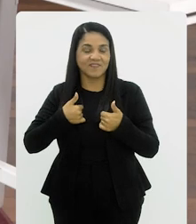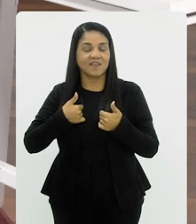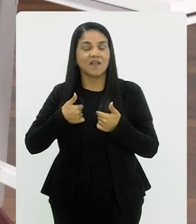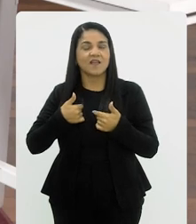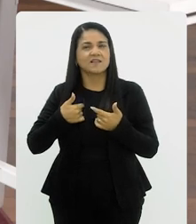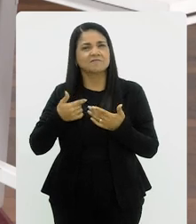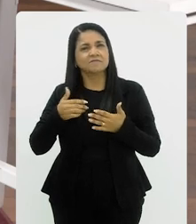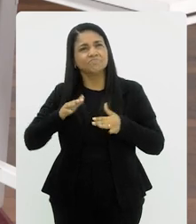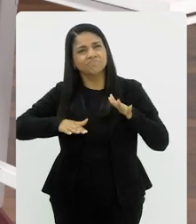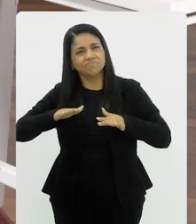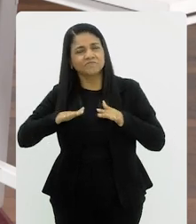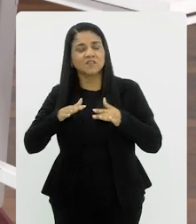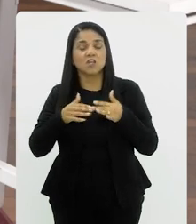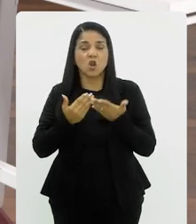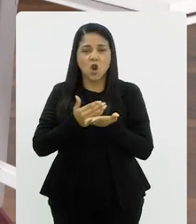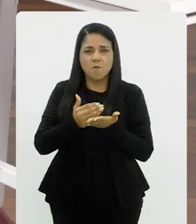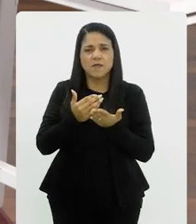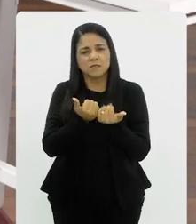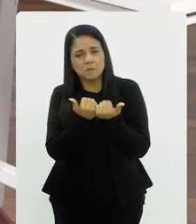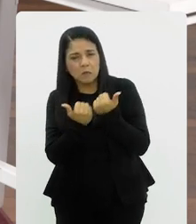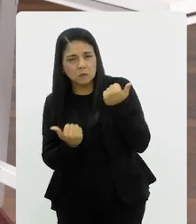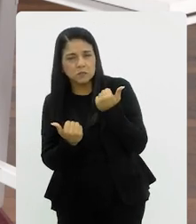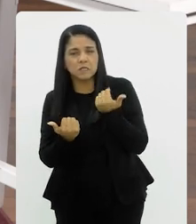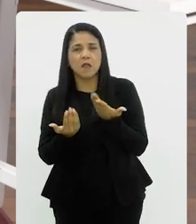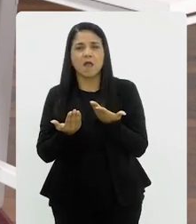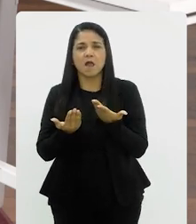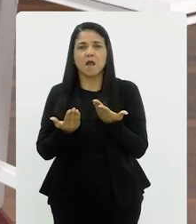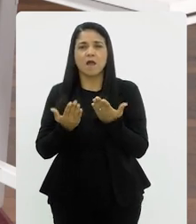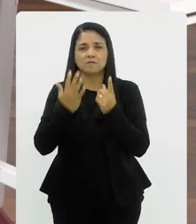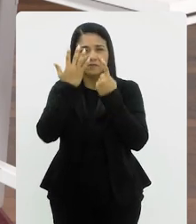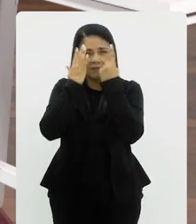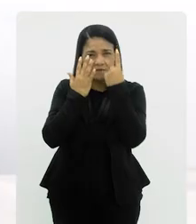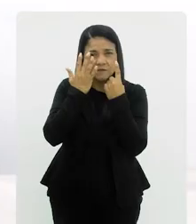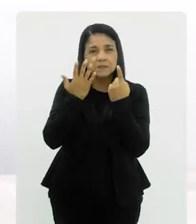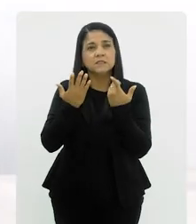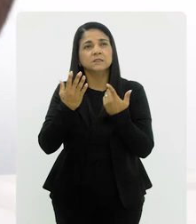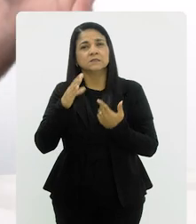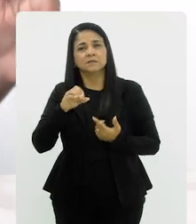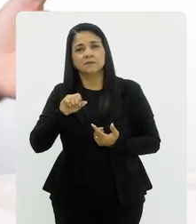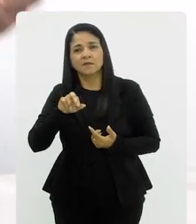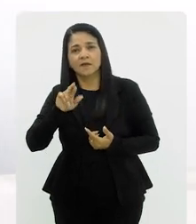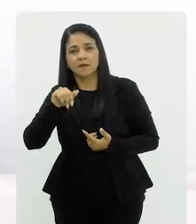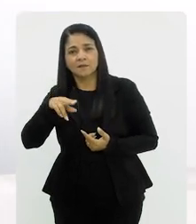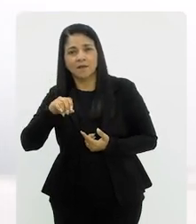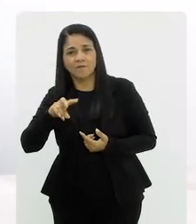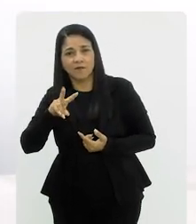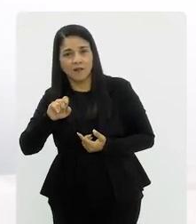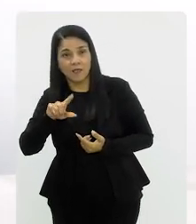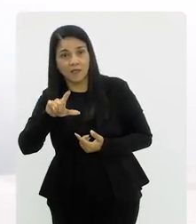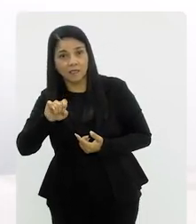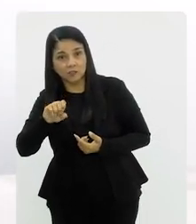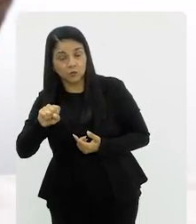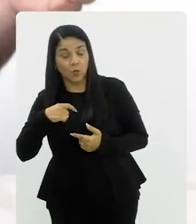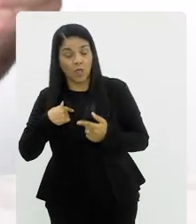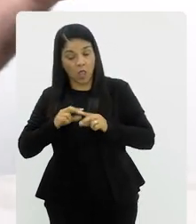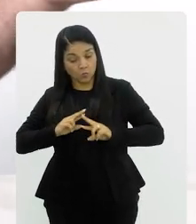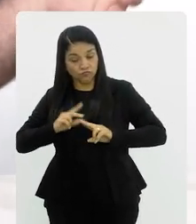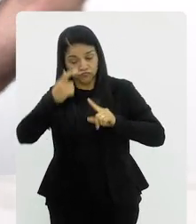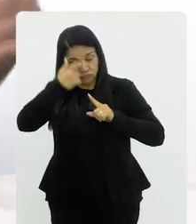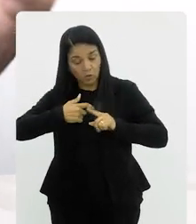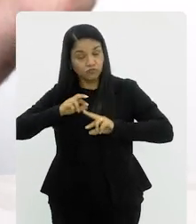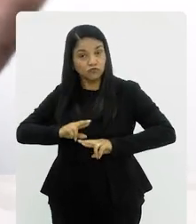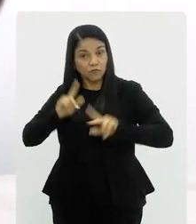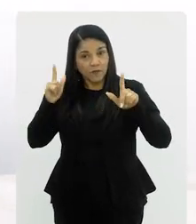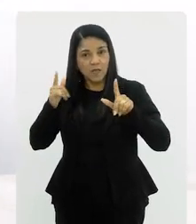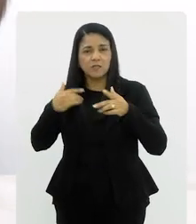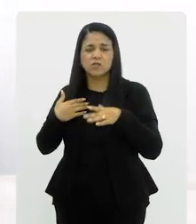o pessoal começa como assistente do carnavalesco, aderecista, e eu já fui para outro caminho. Ajudei um pouquinho